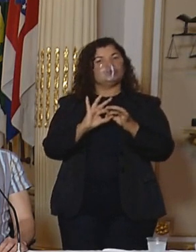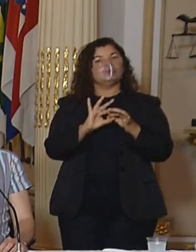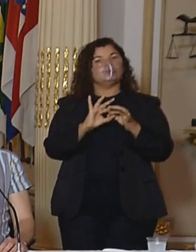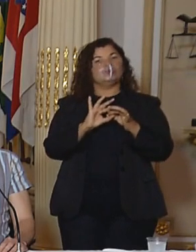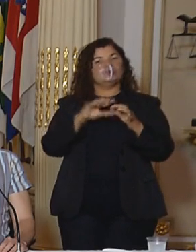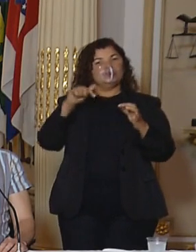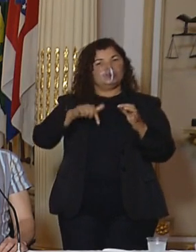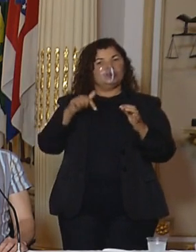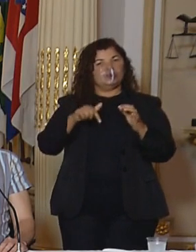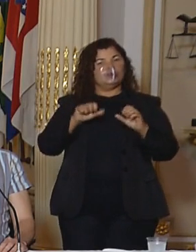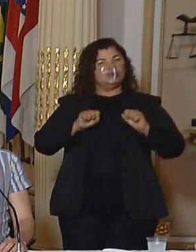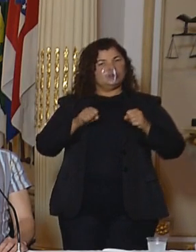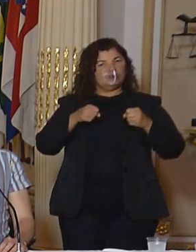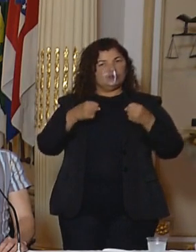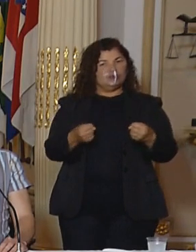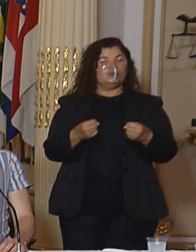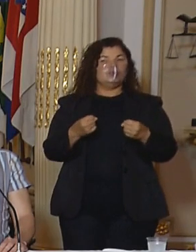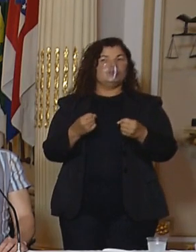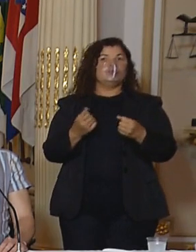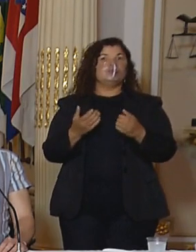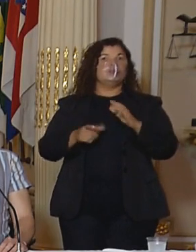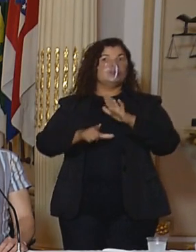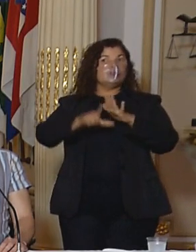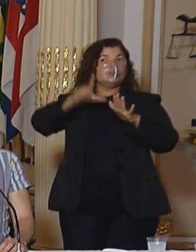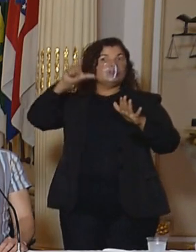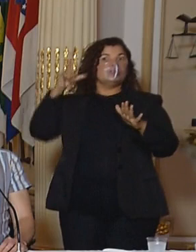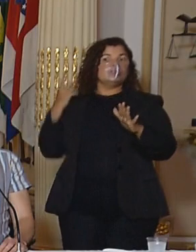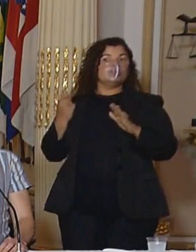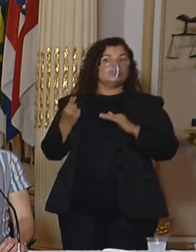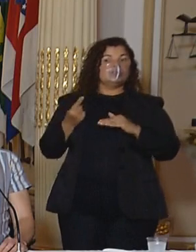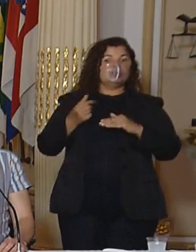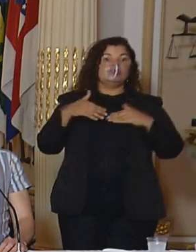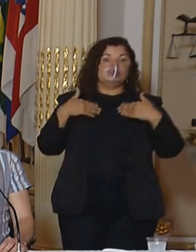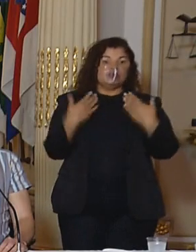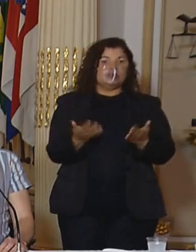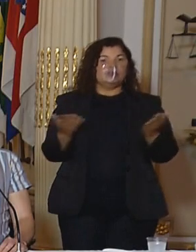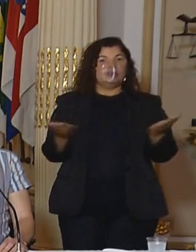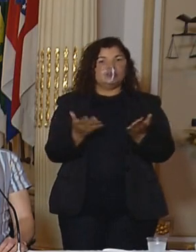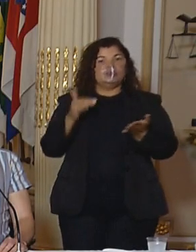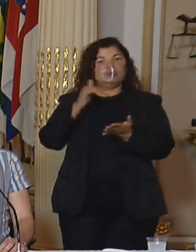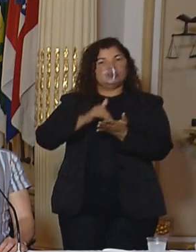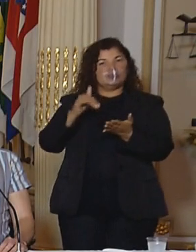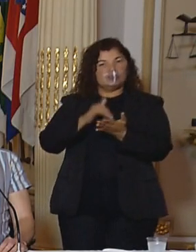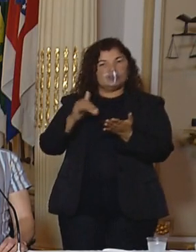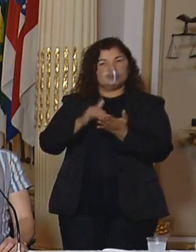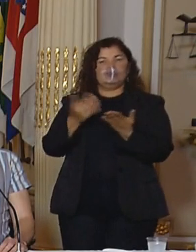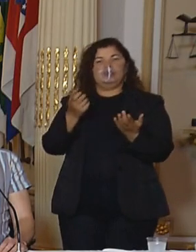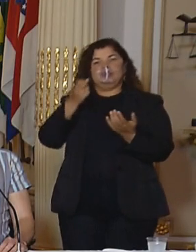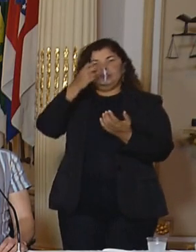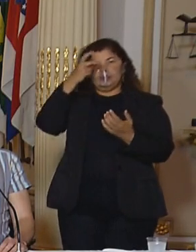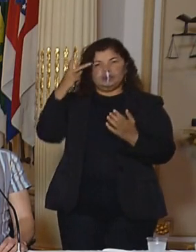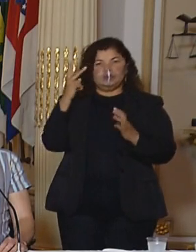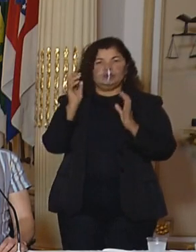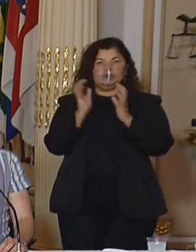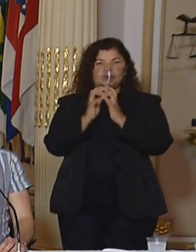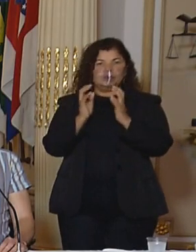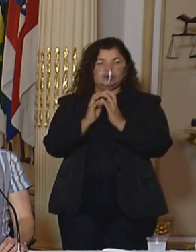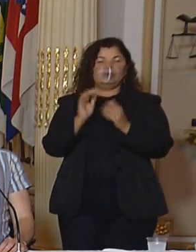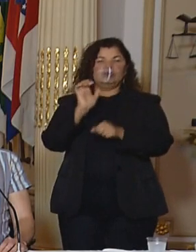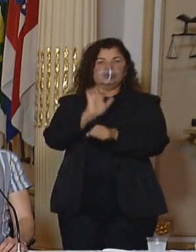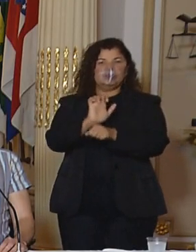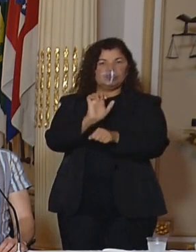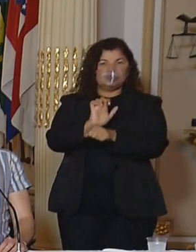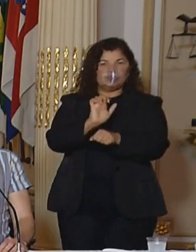aqui representado desde as primeiras coletivas, com o secretário municipal da capital, com o secretário de Estado, outros secretários de